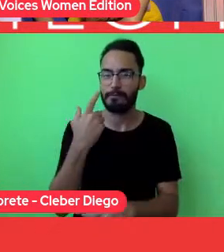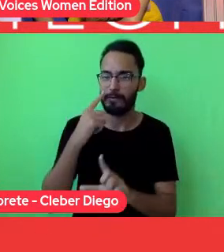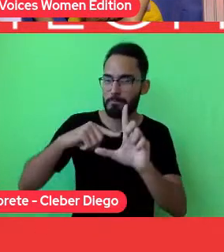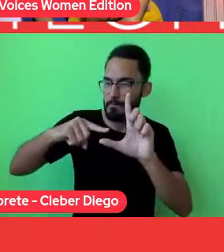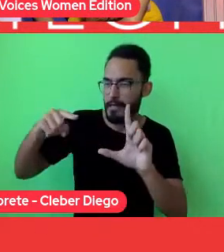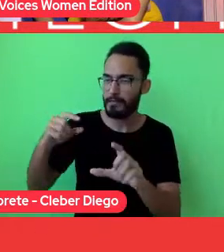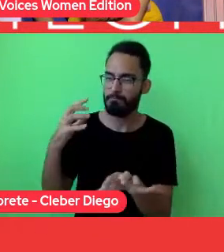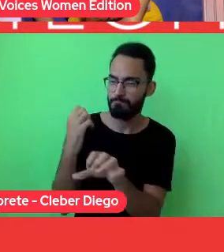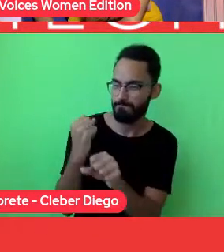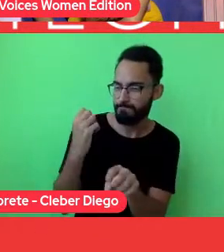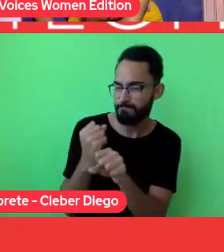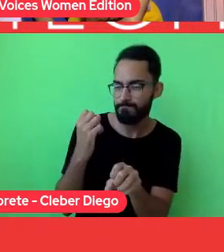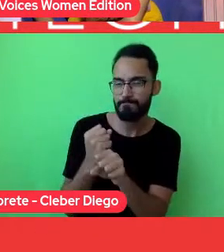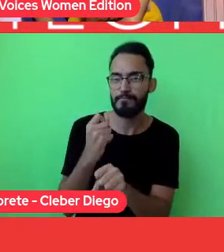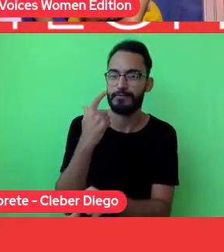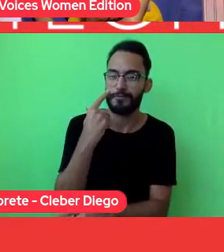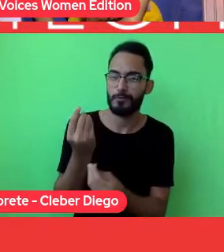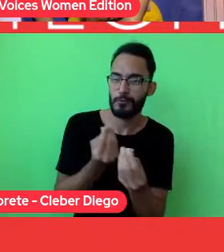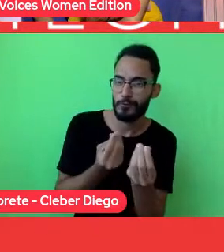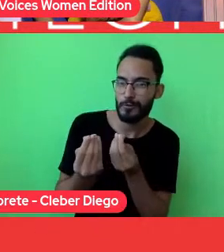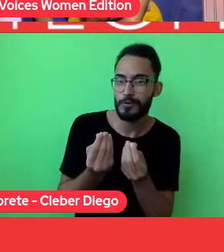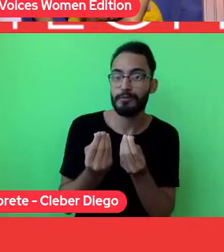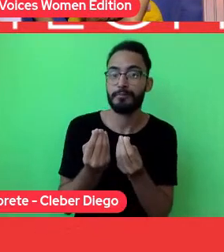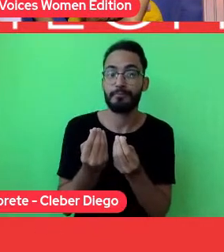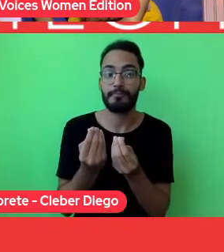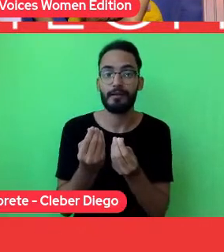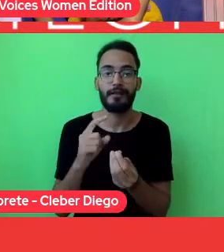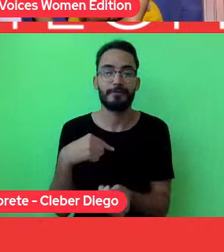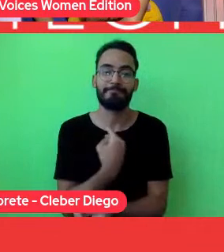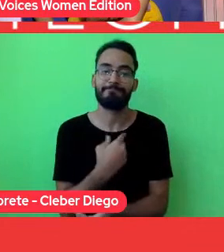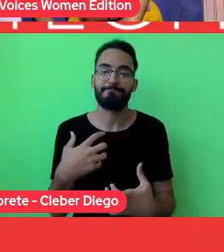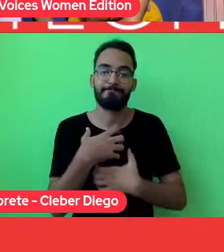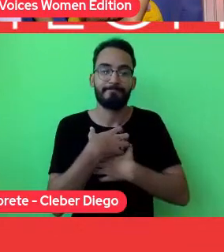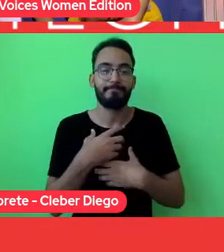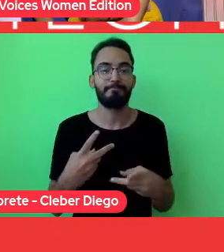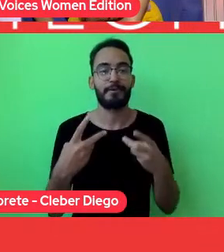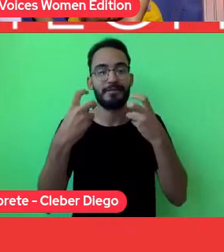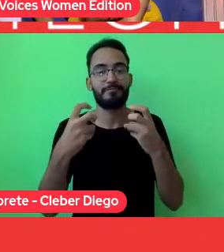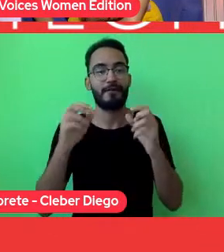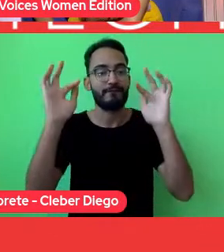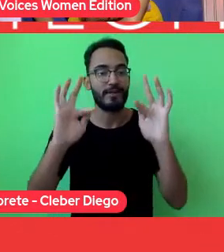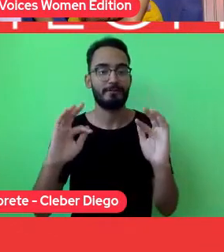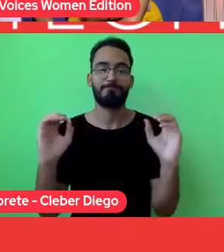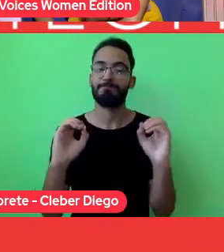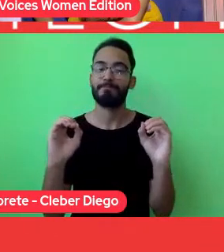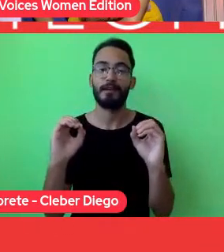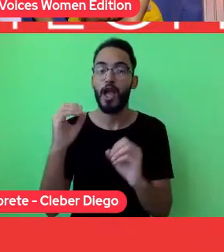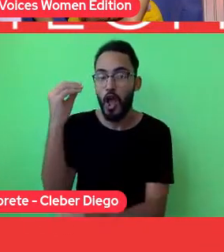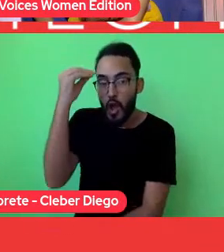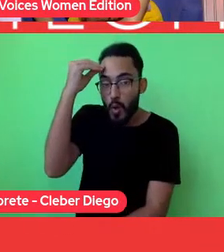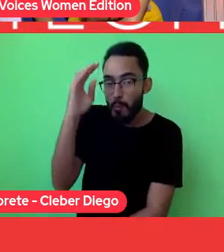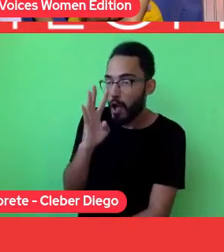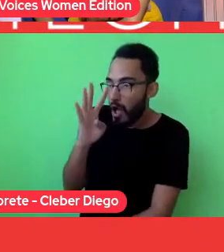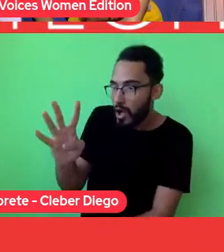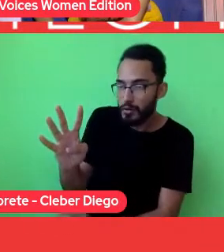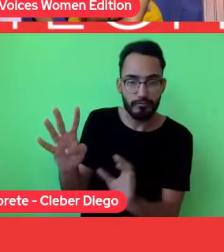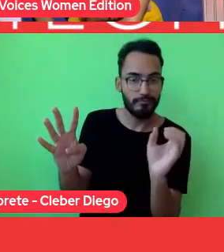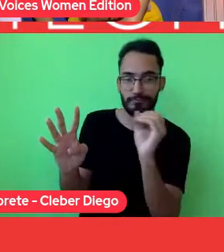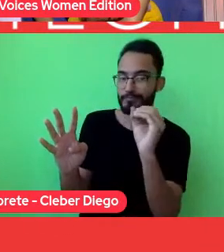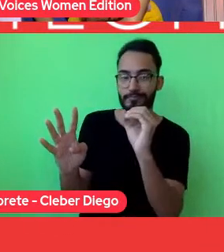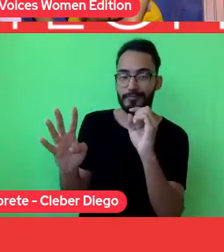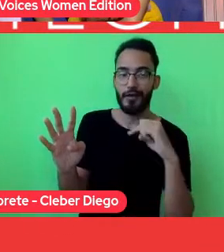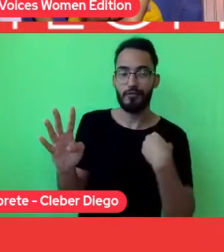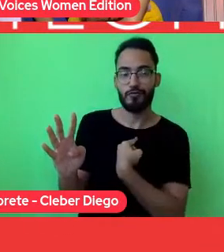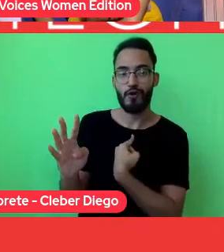e também se deparou com uma situação que a gente não estava feliz. E a gente não tinha ninguém para culpar, né? Porque a gente estava liderando aquela